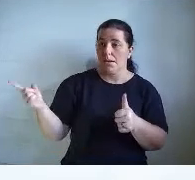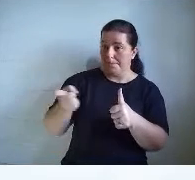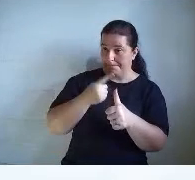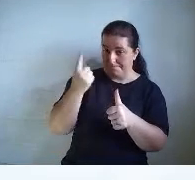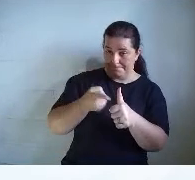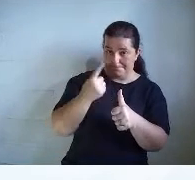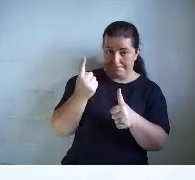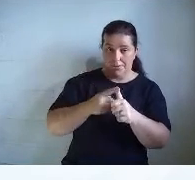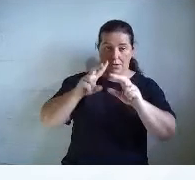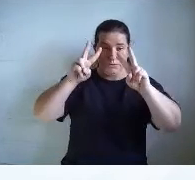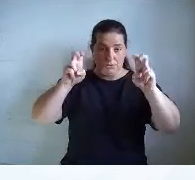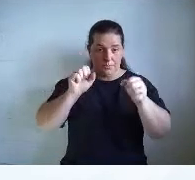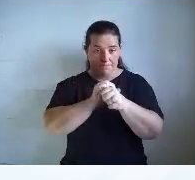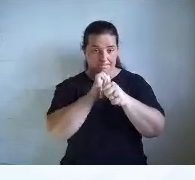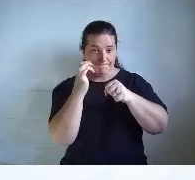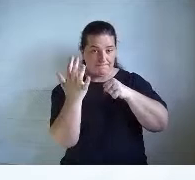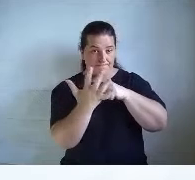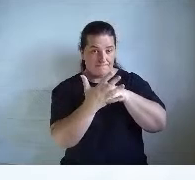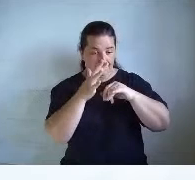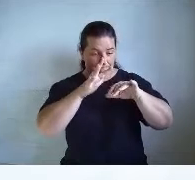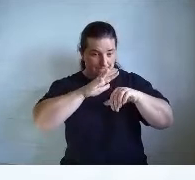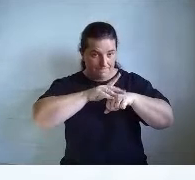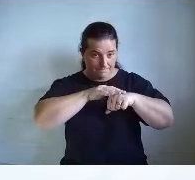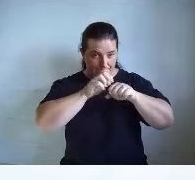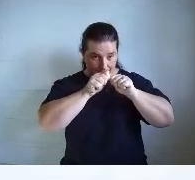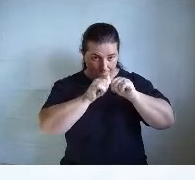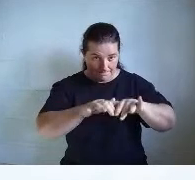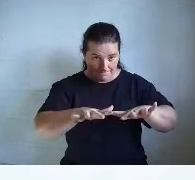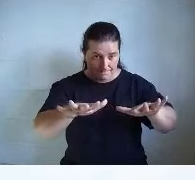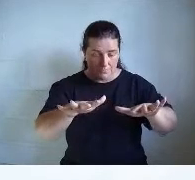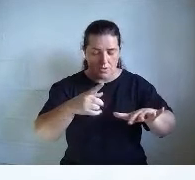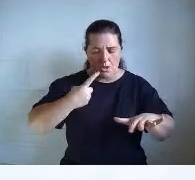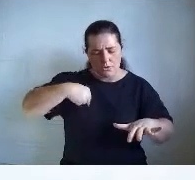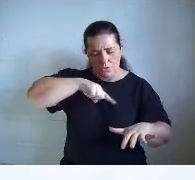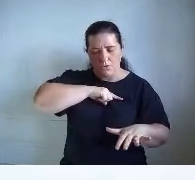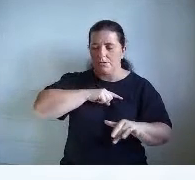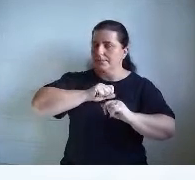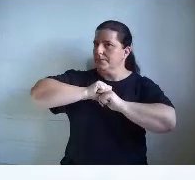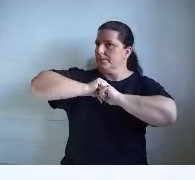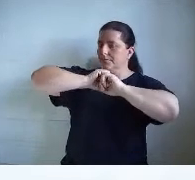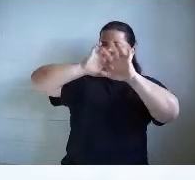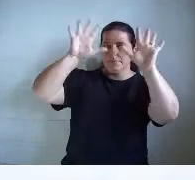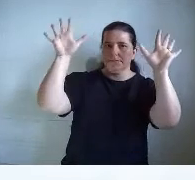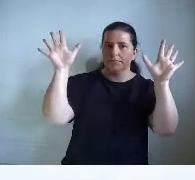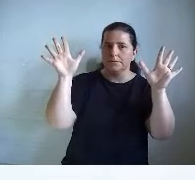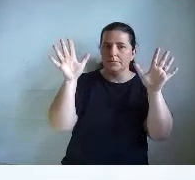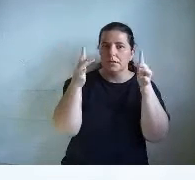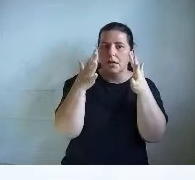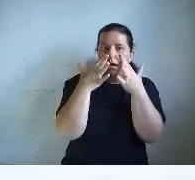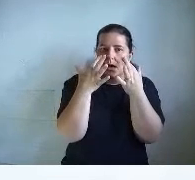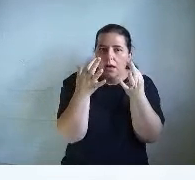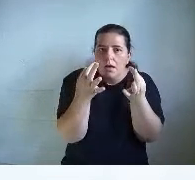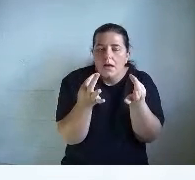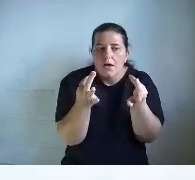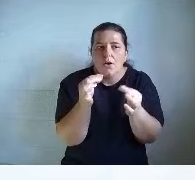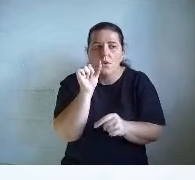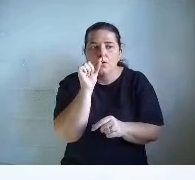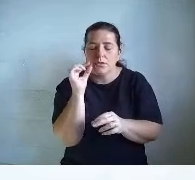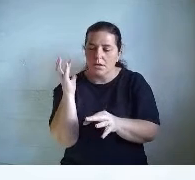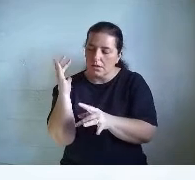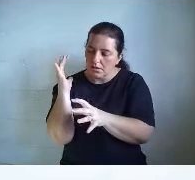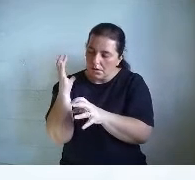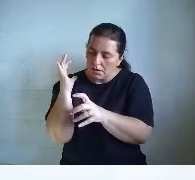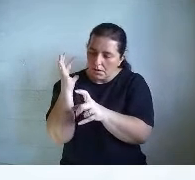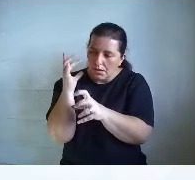da pandemia, né? Eu acho que todos nós temos a clareza de que o número de